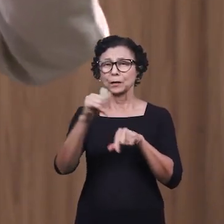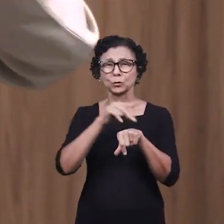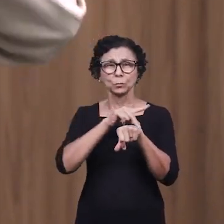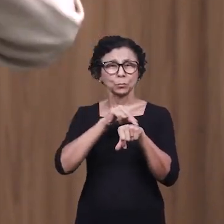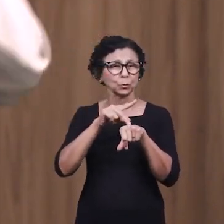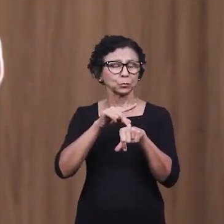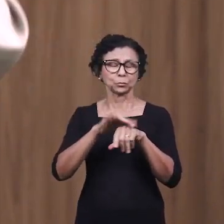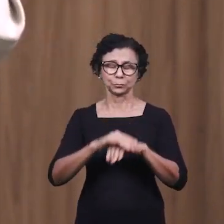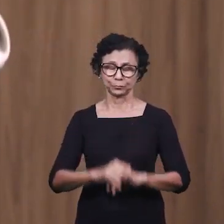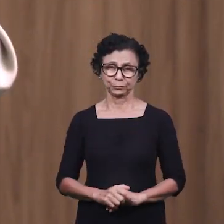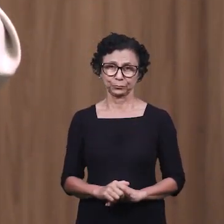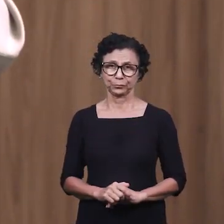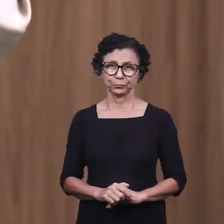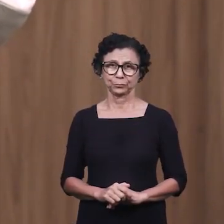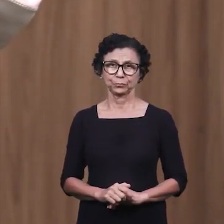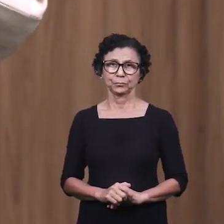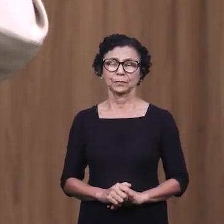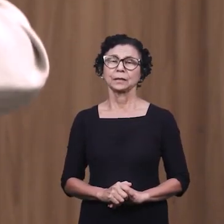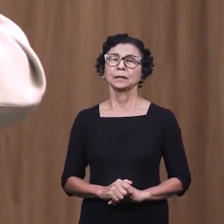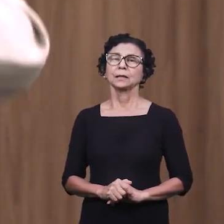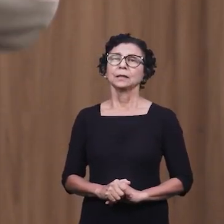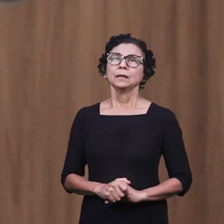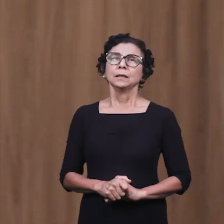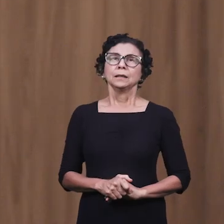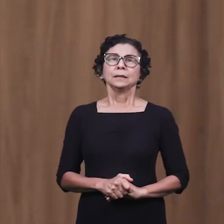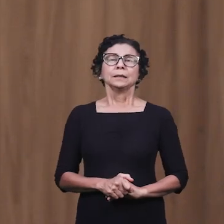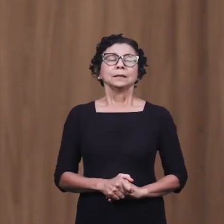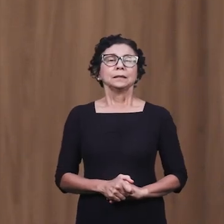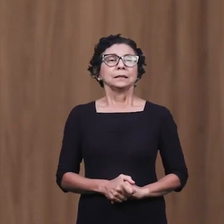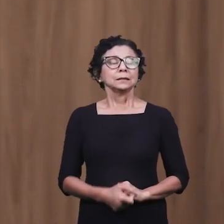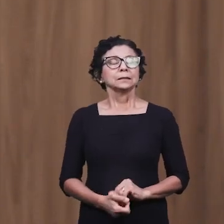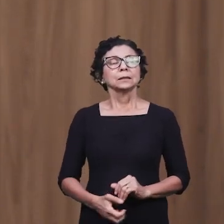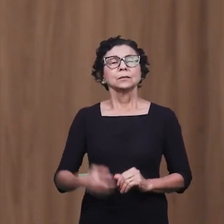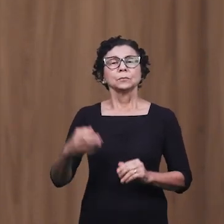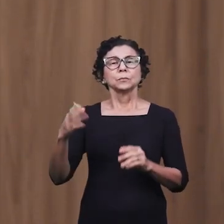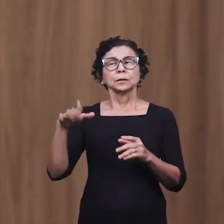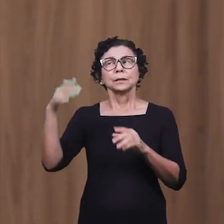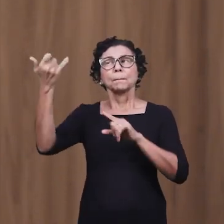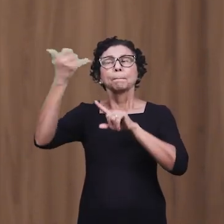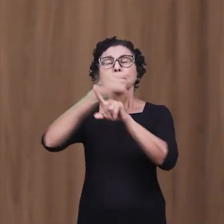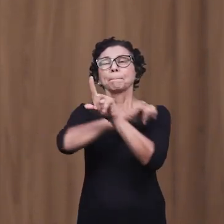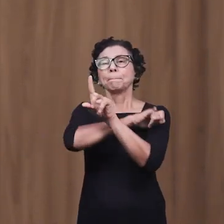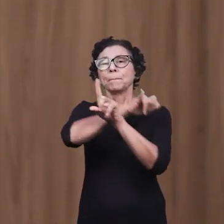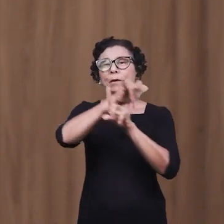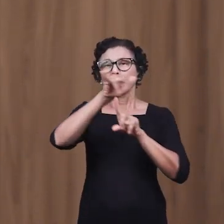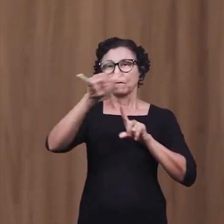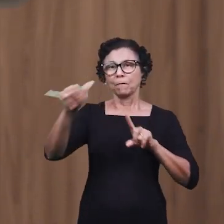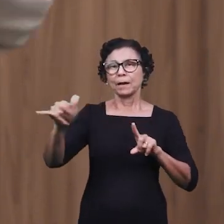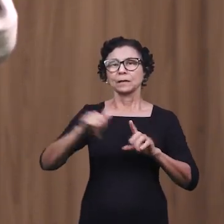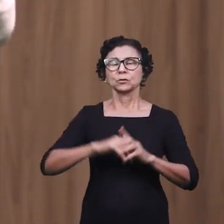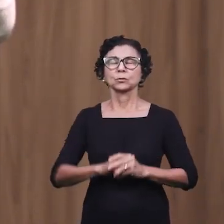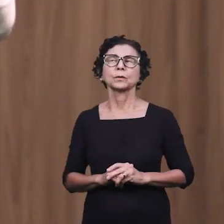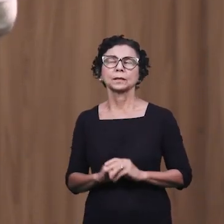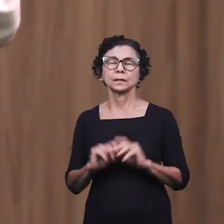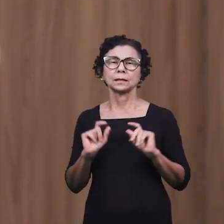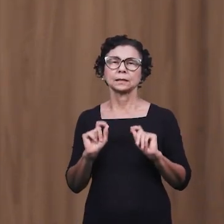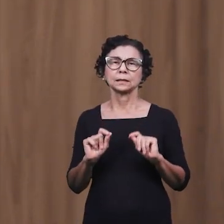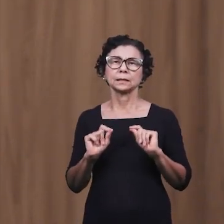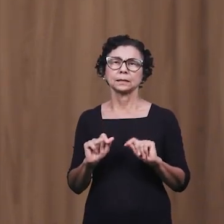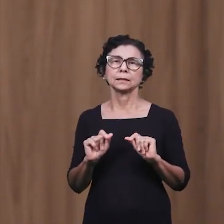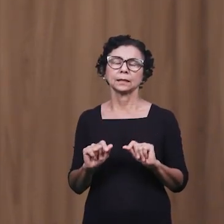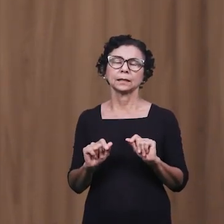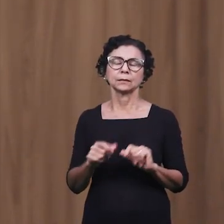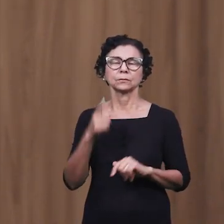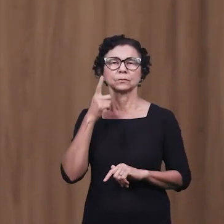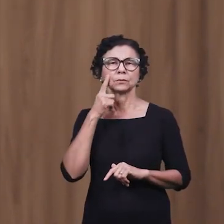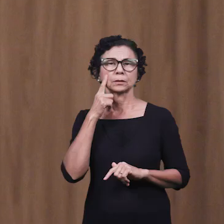entendido. E pelo fato de ele ser profético, ele é abrangente. Quando você diz ele é abrangente, aí você vai ver